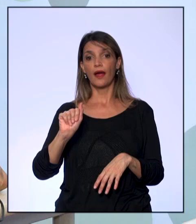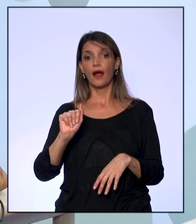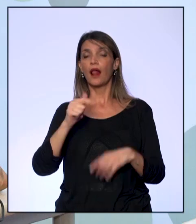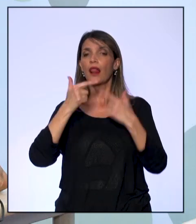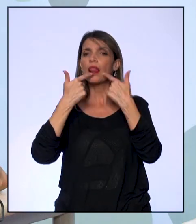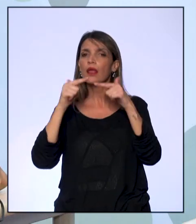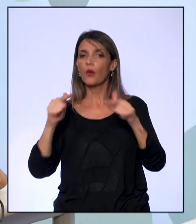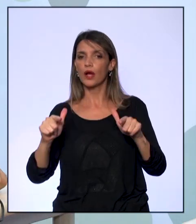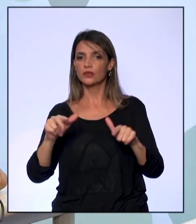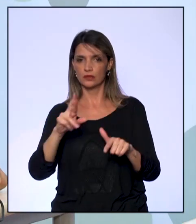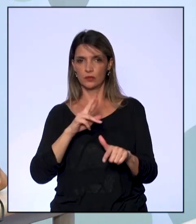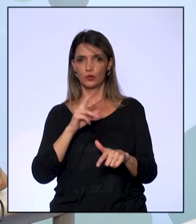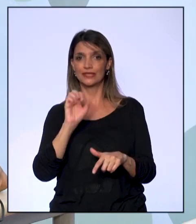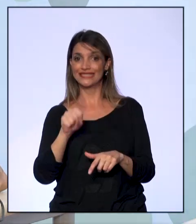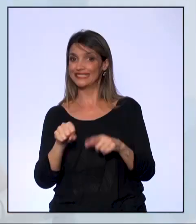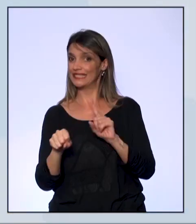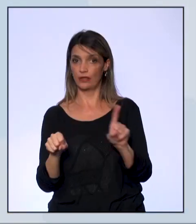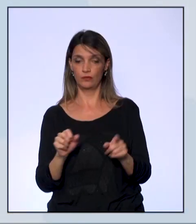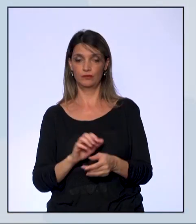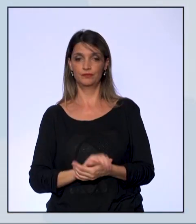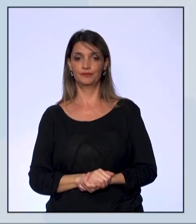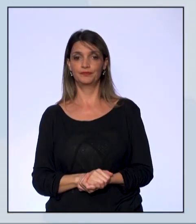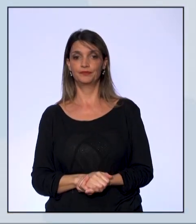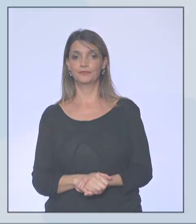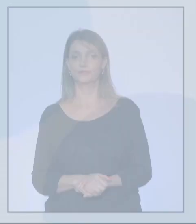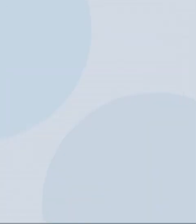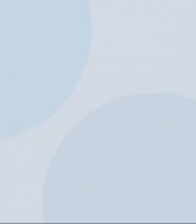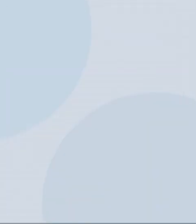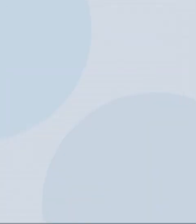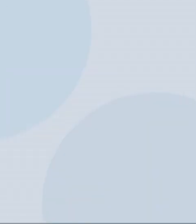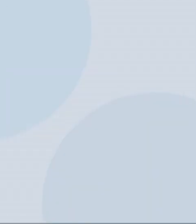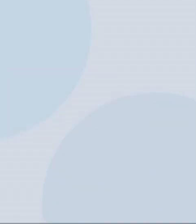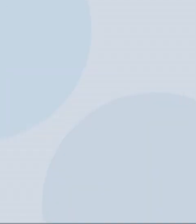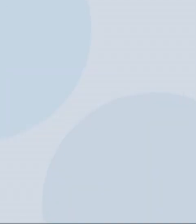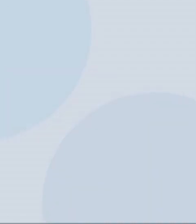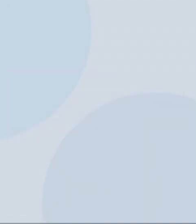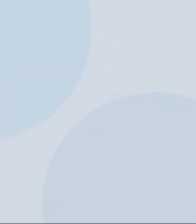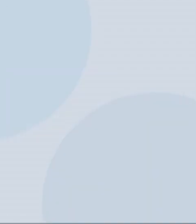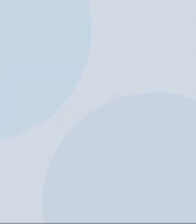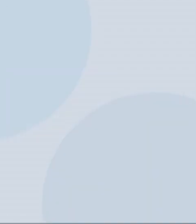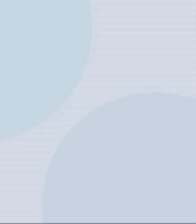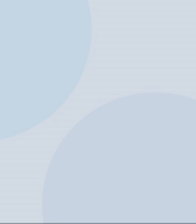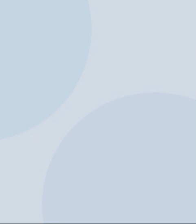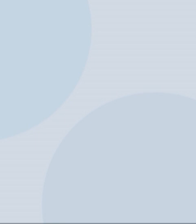se sim ou se não um minuto e